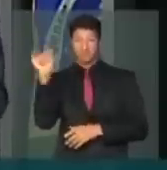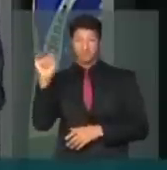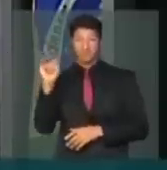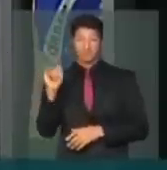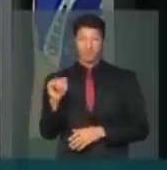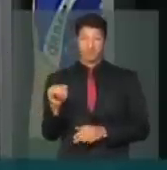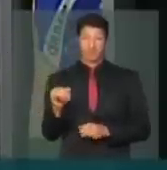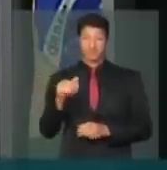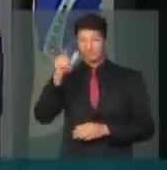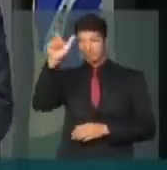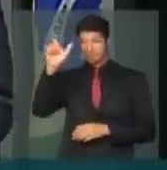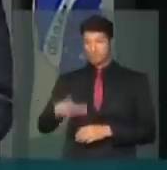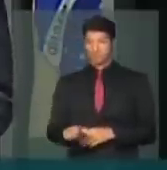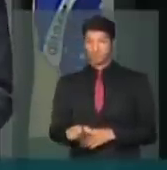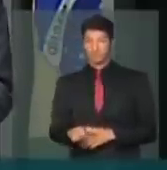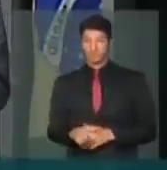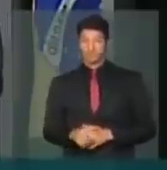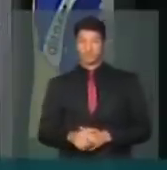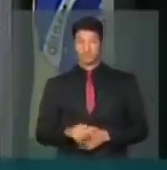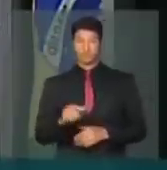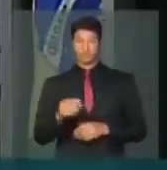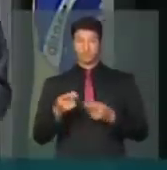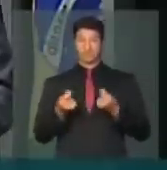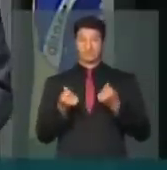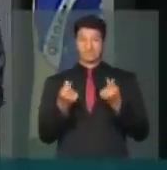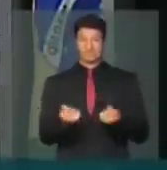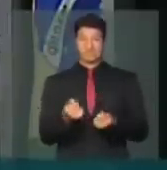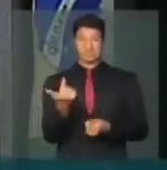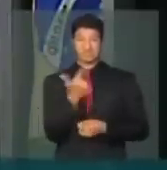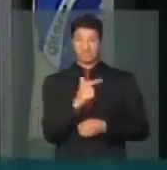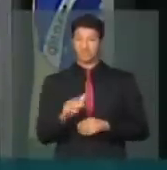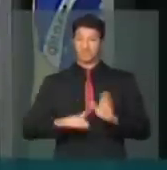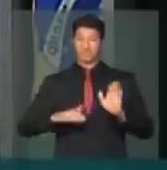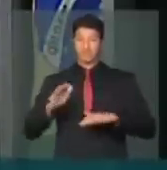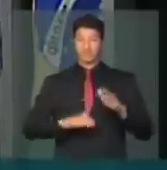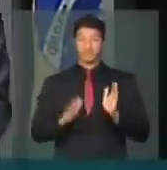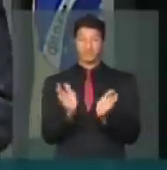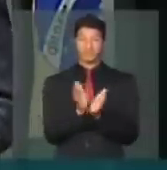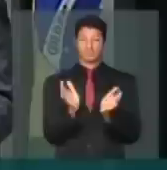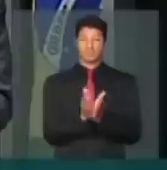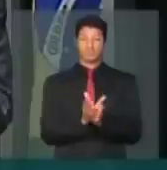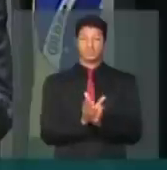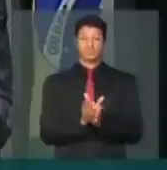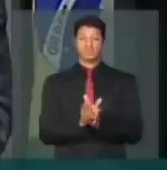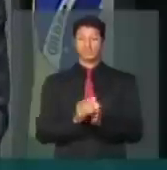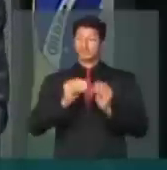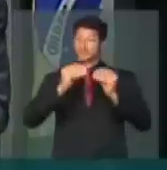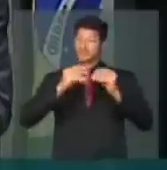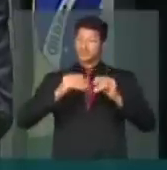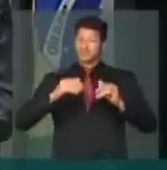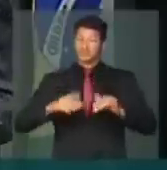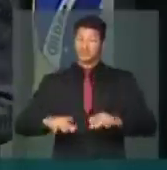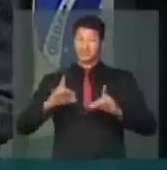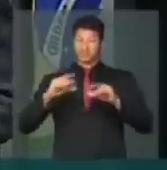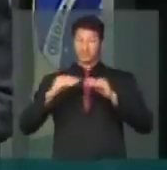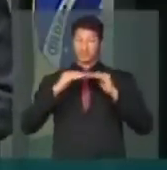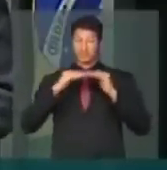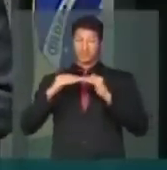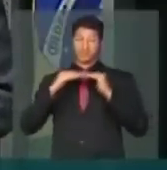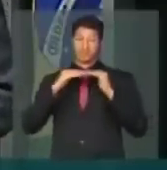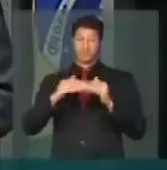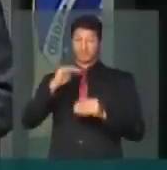ser indivíduos egoístas, não dependerão de partidos, e a destruição da